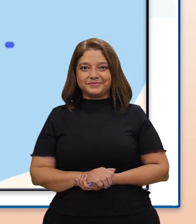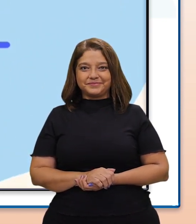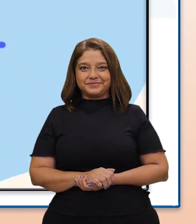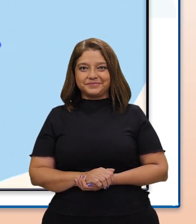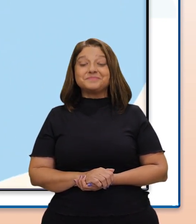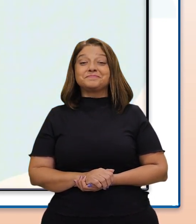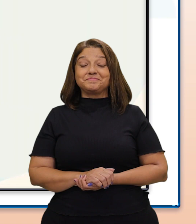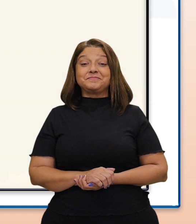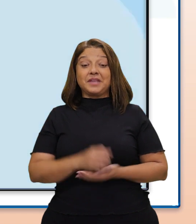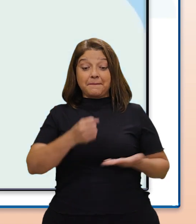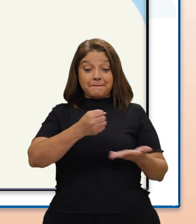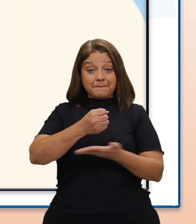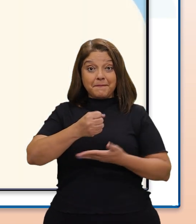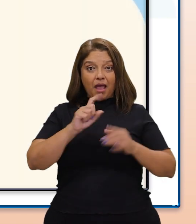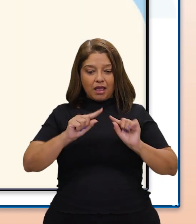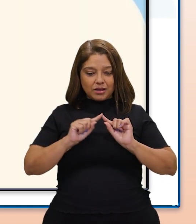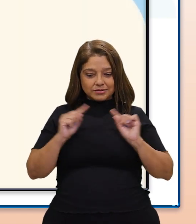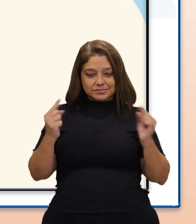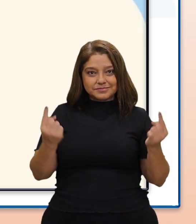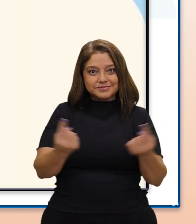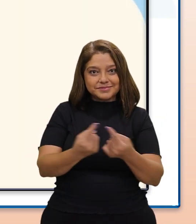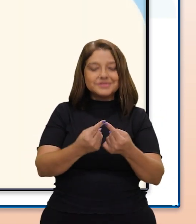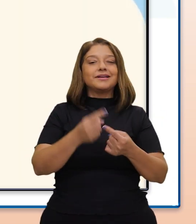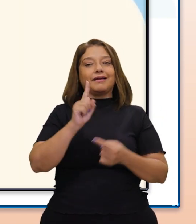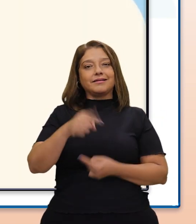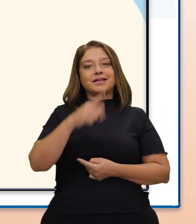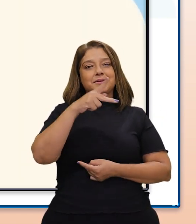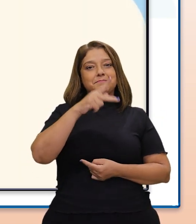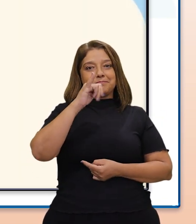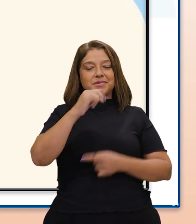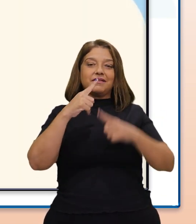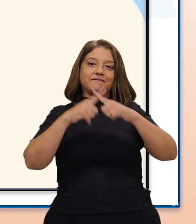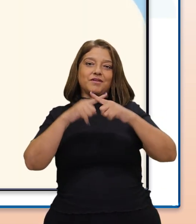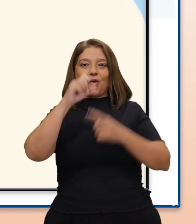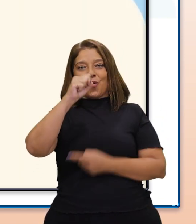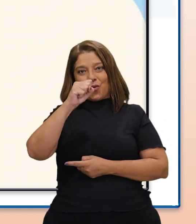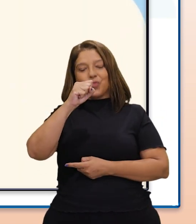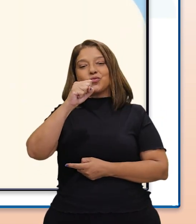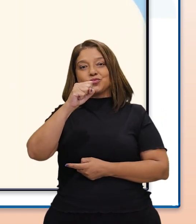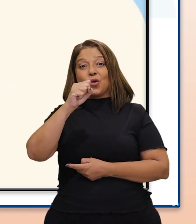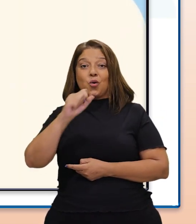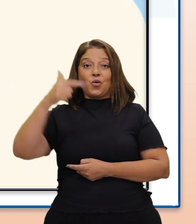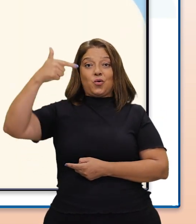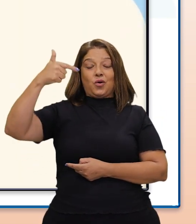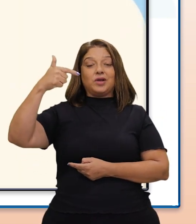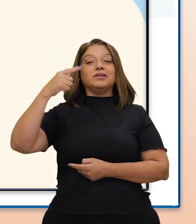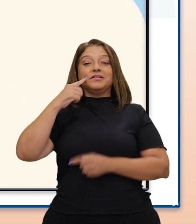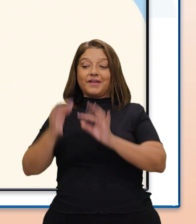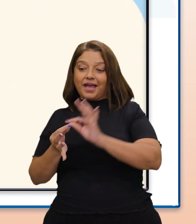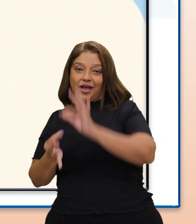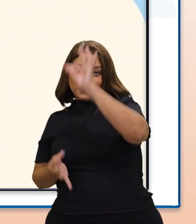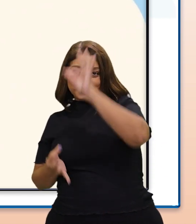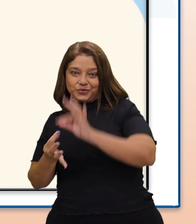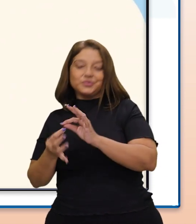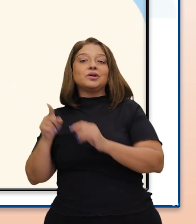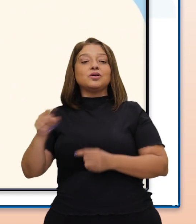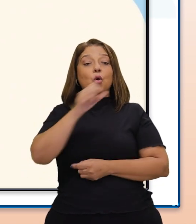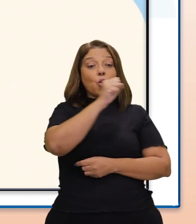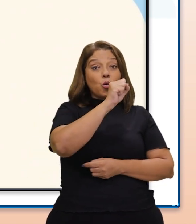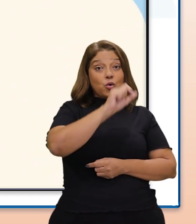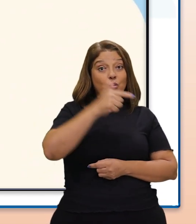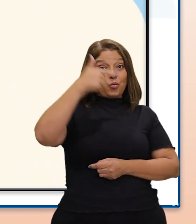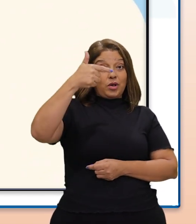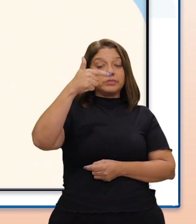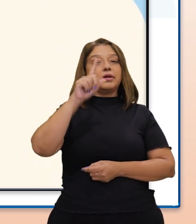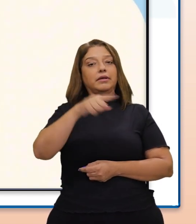Como a base é no círculo, faremos π vezes 8², vezes a altura 15. 8² é